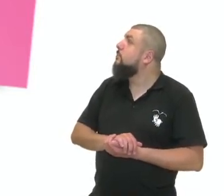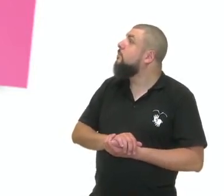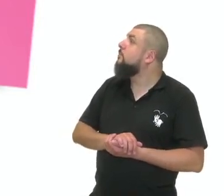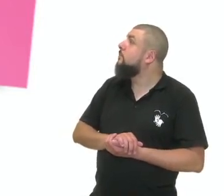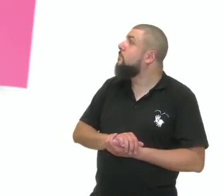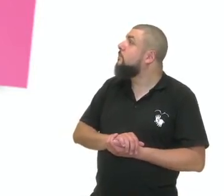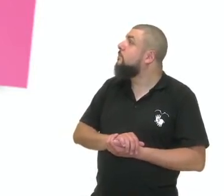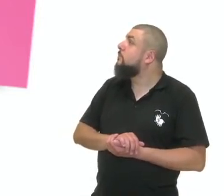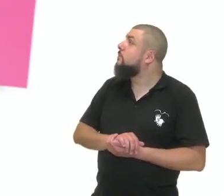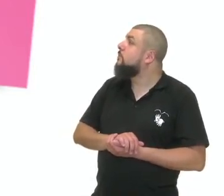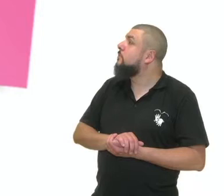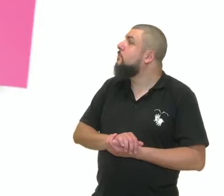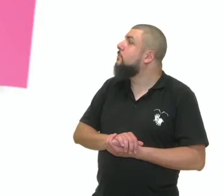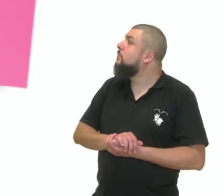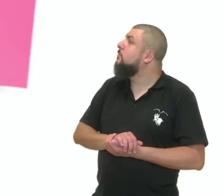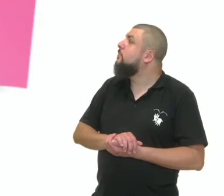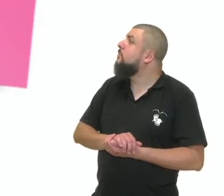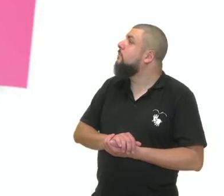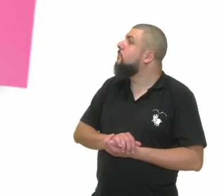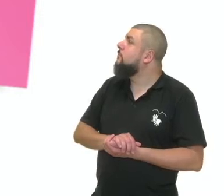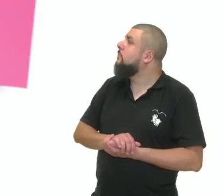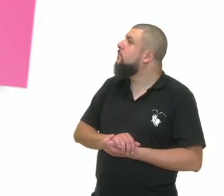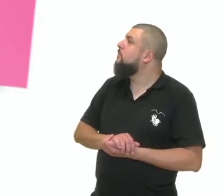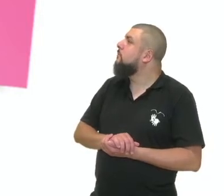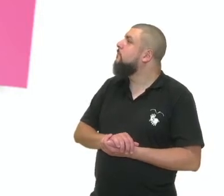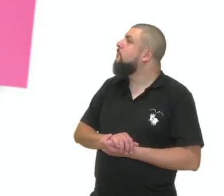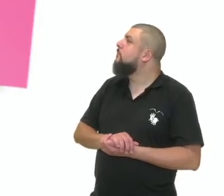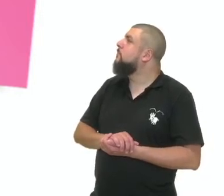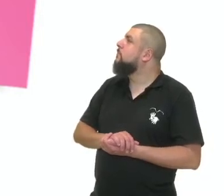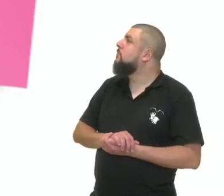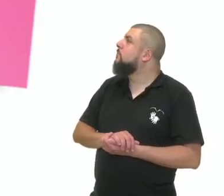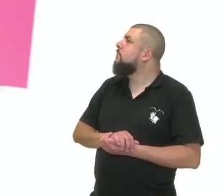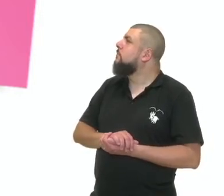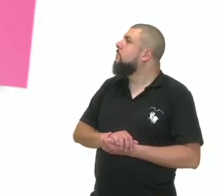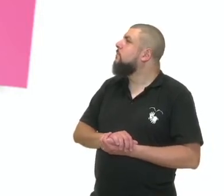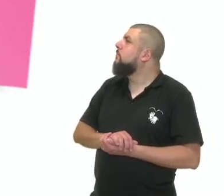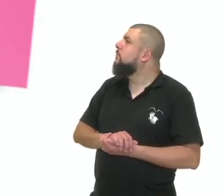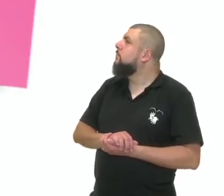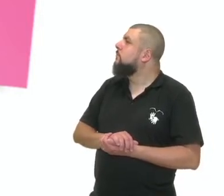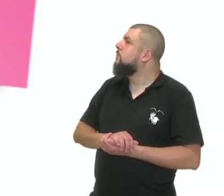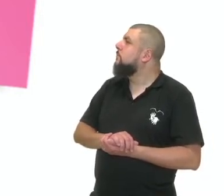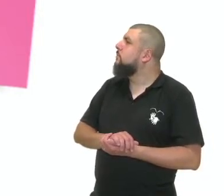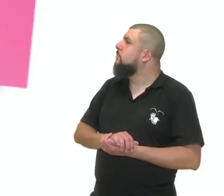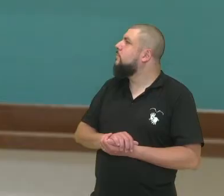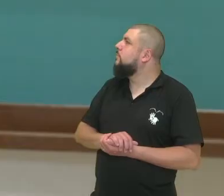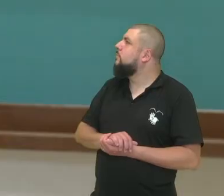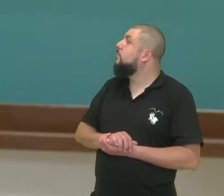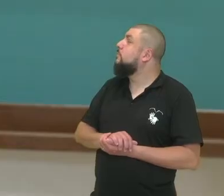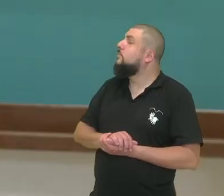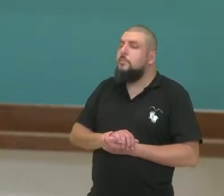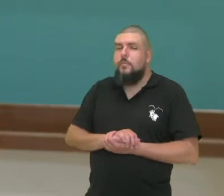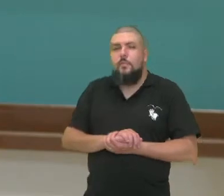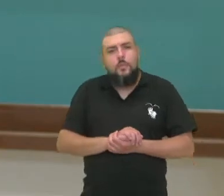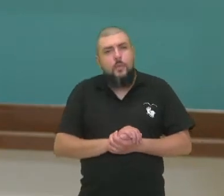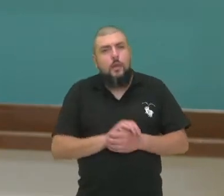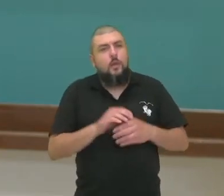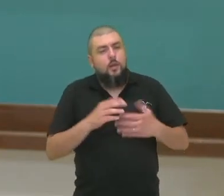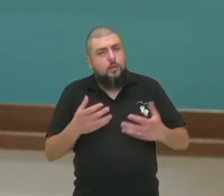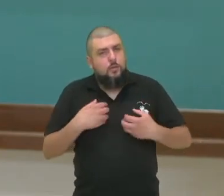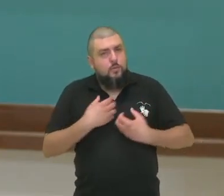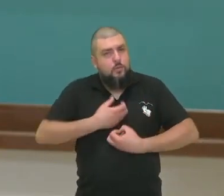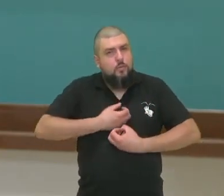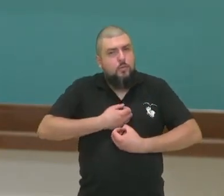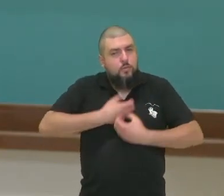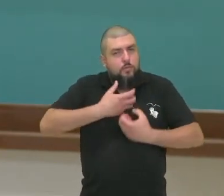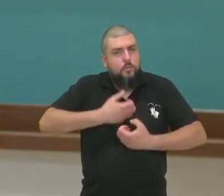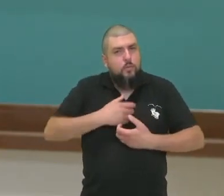os olhos e com os ouvidos e com as mãos e os pés e com o nariz e a boca, etc. Então ele está defendendo justamente